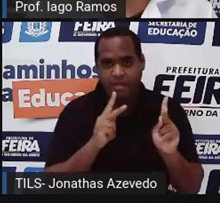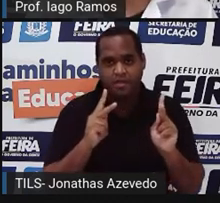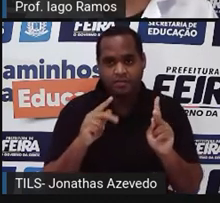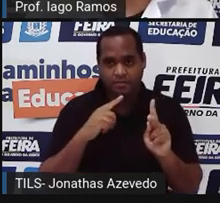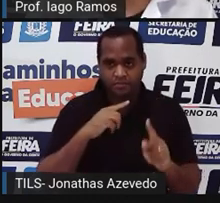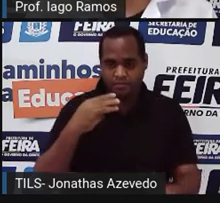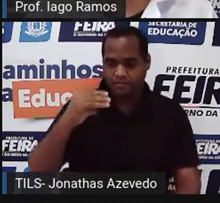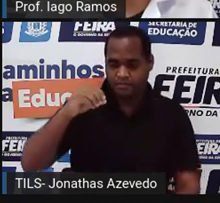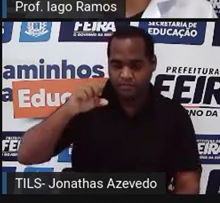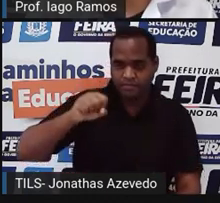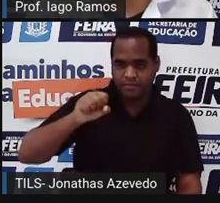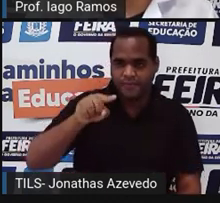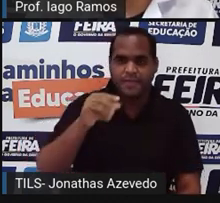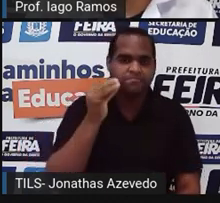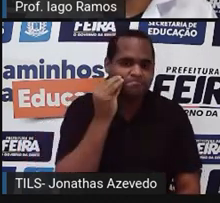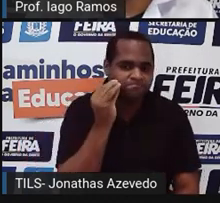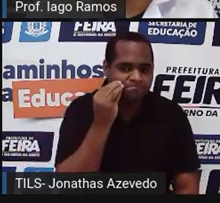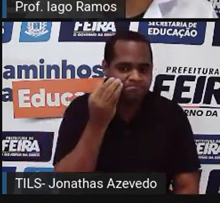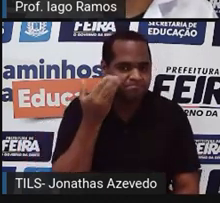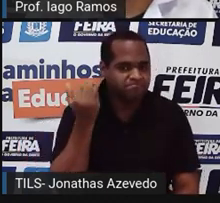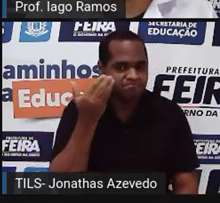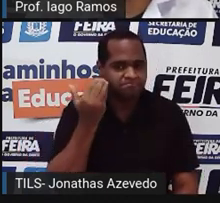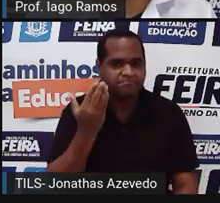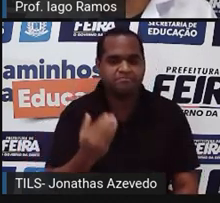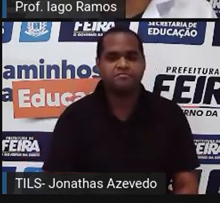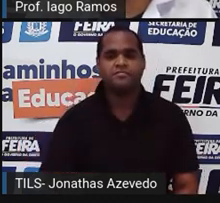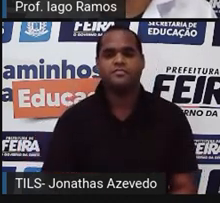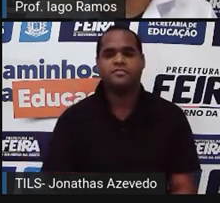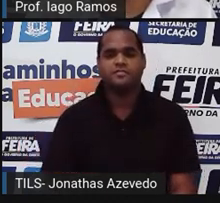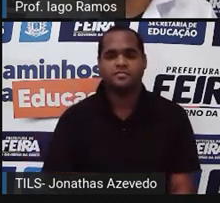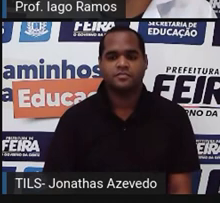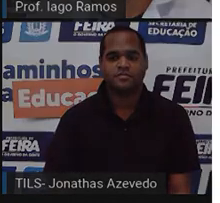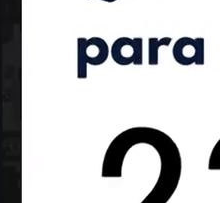30 segundos para você tentar identificar.